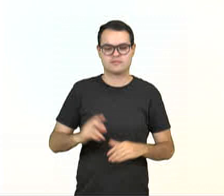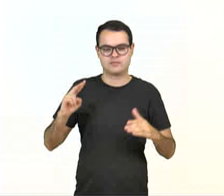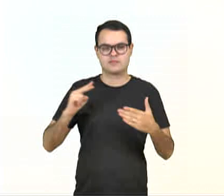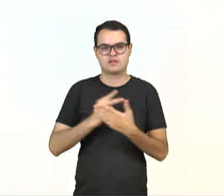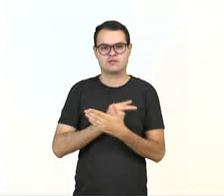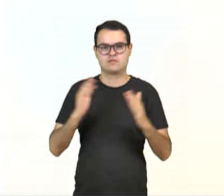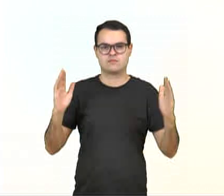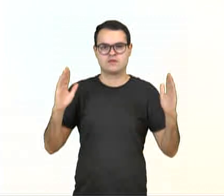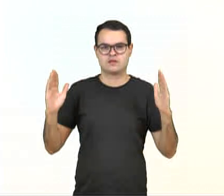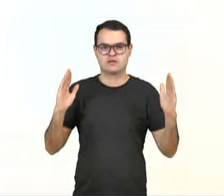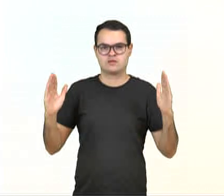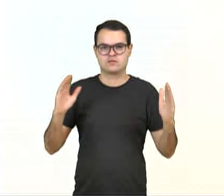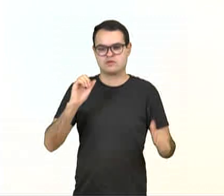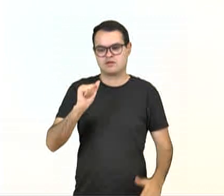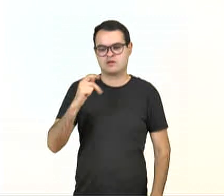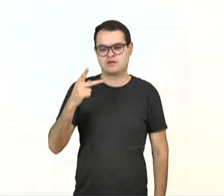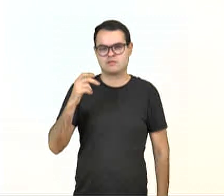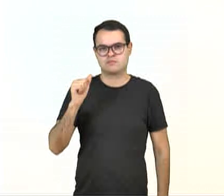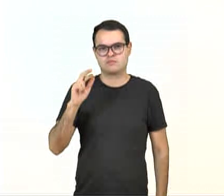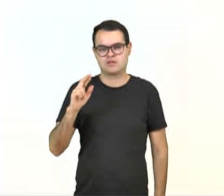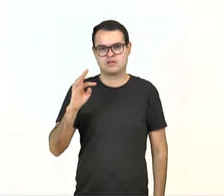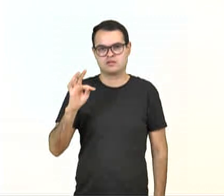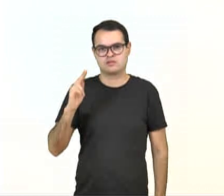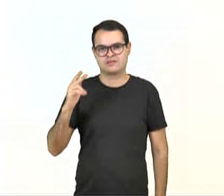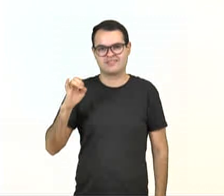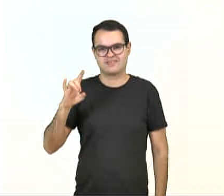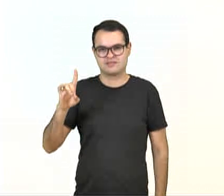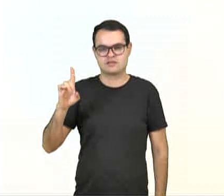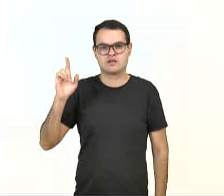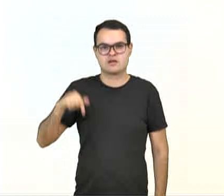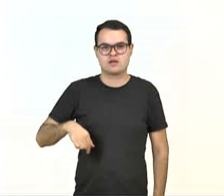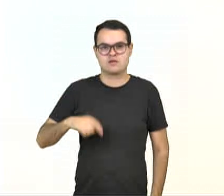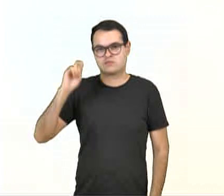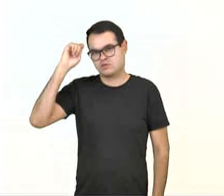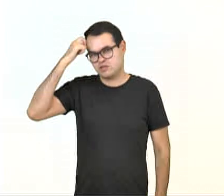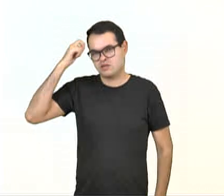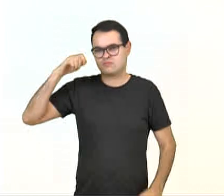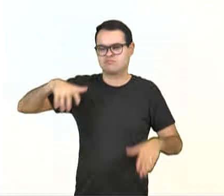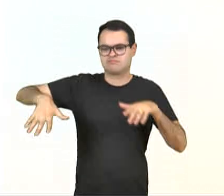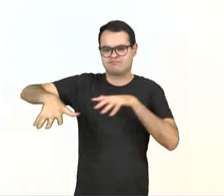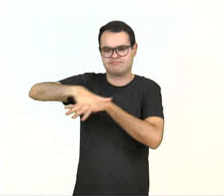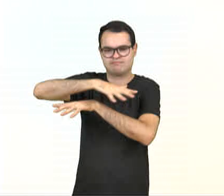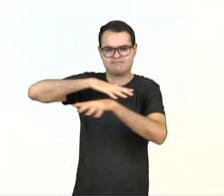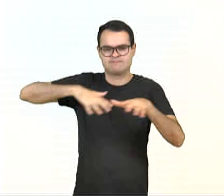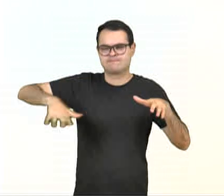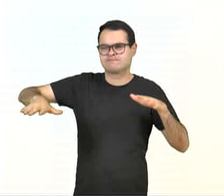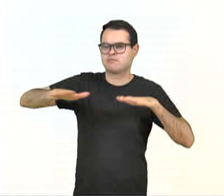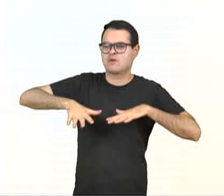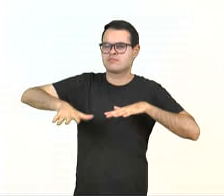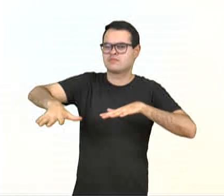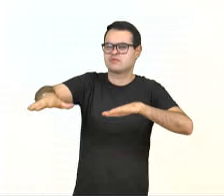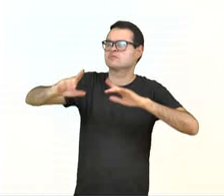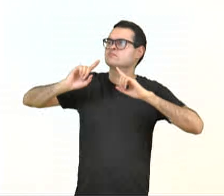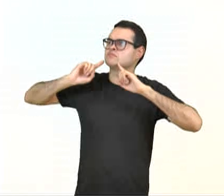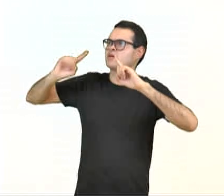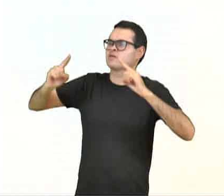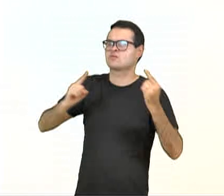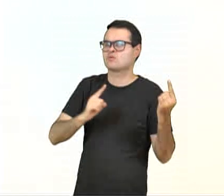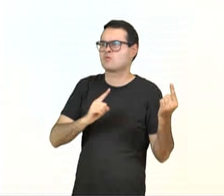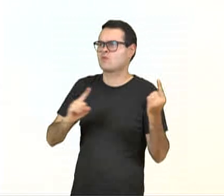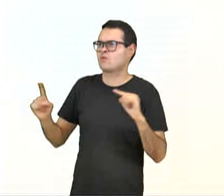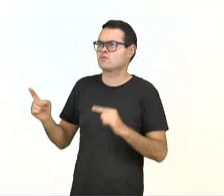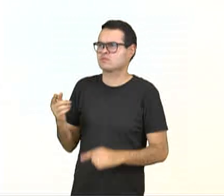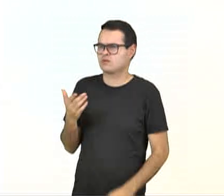Ocorreu durante o período do apartheid, onde os negros fizeram uma manifestação a fim, contra o